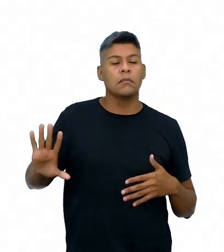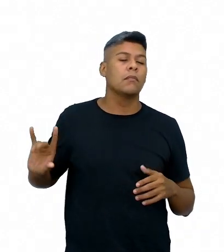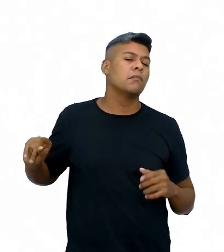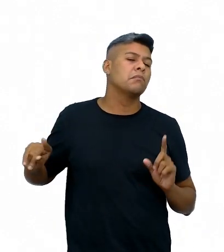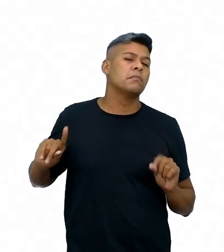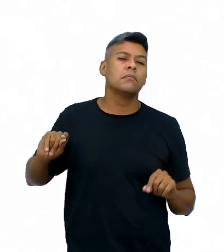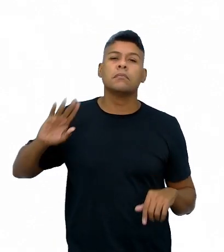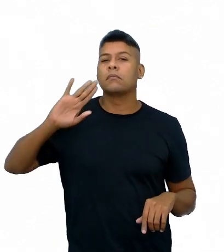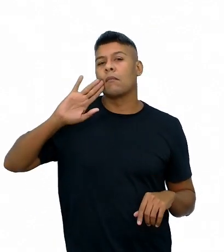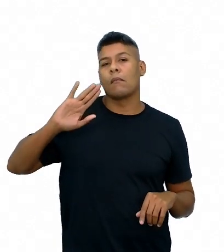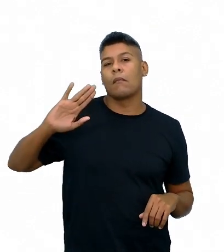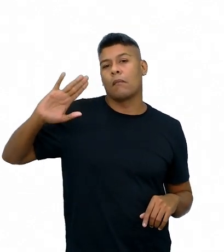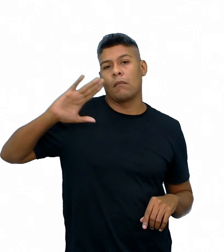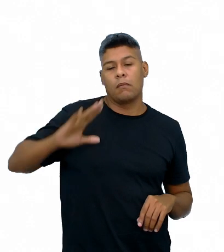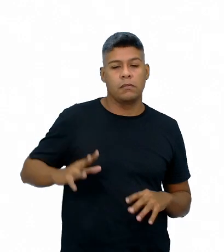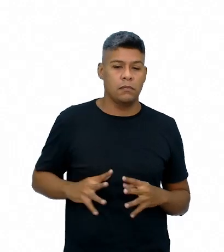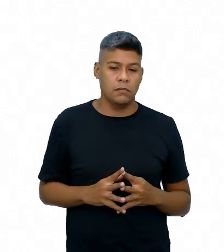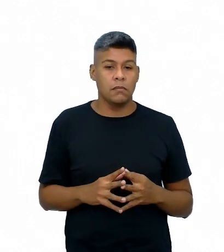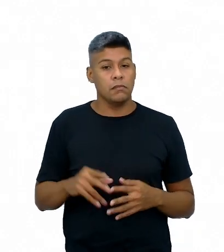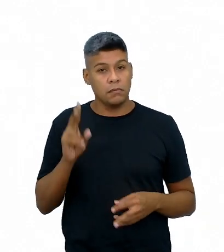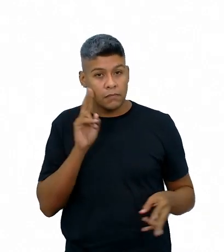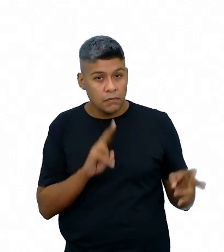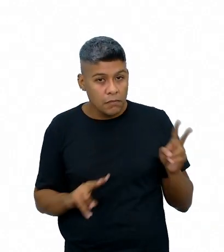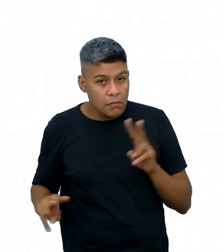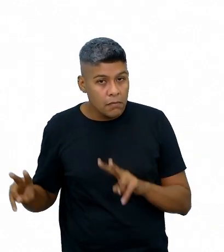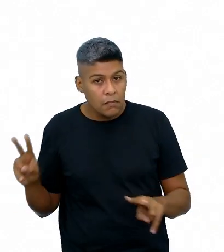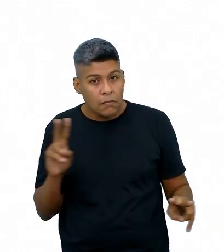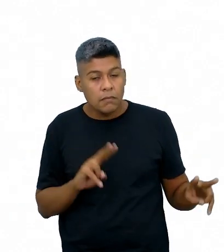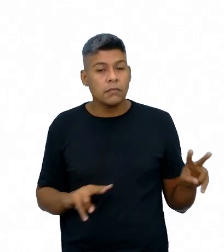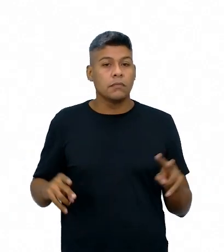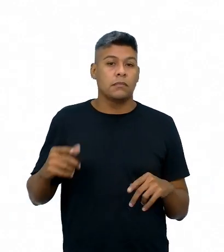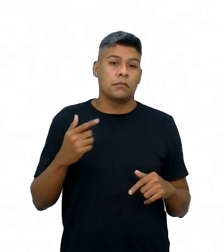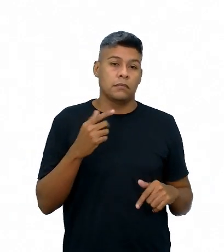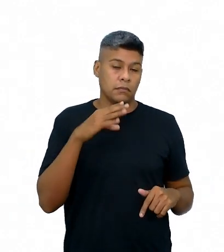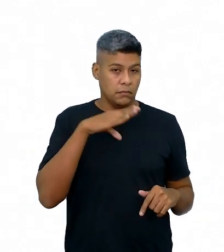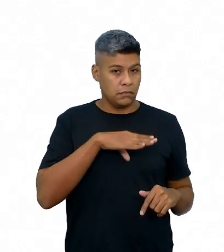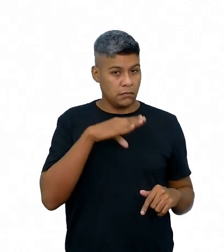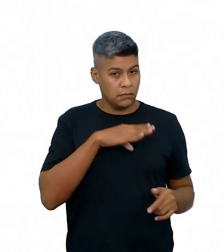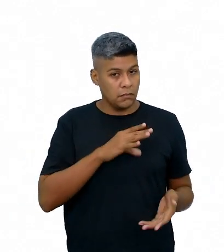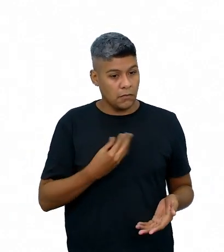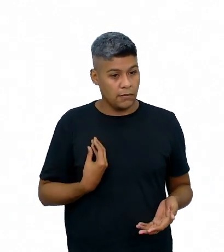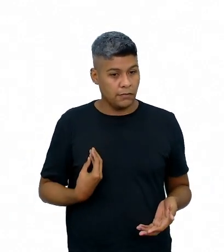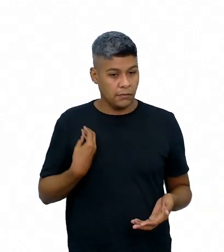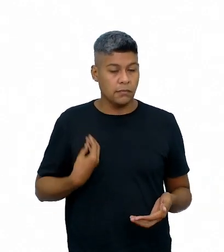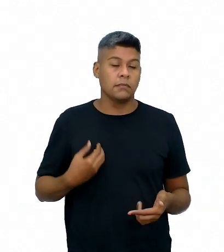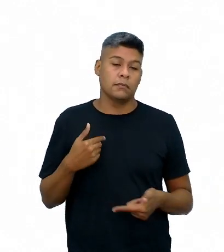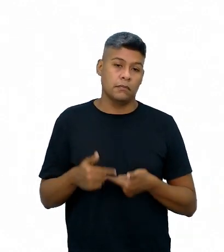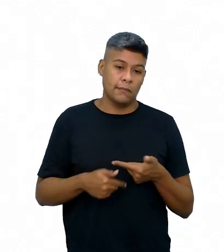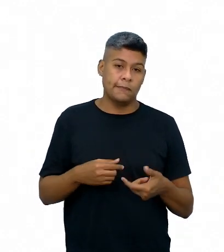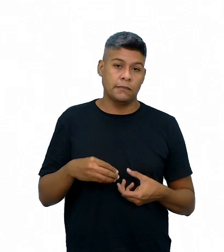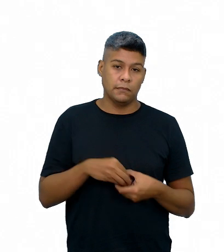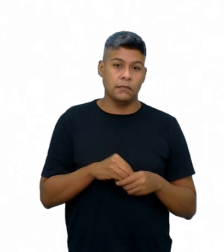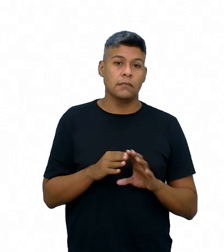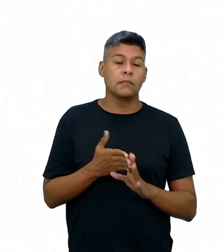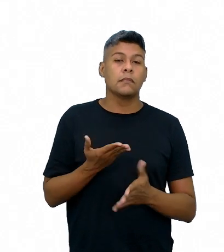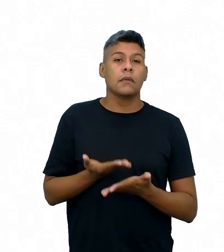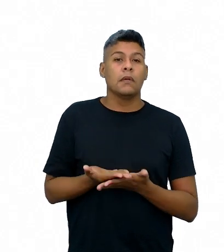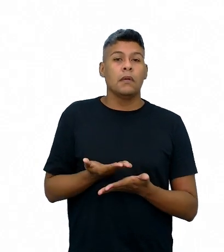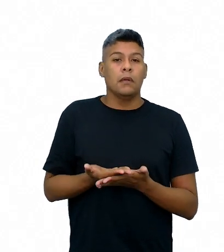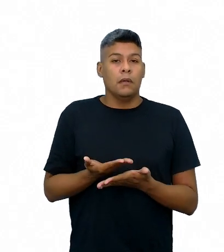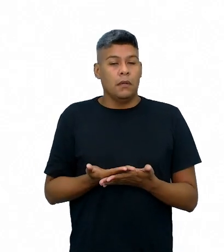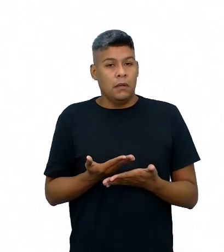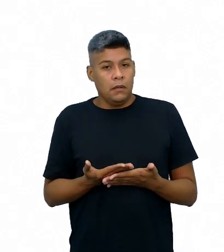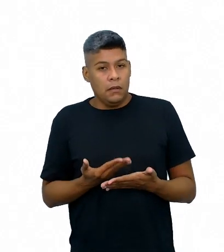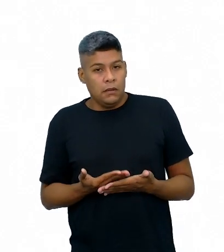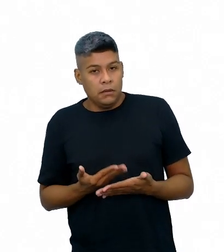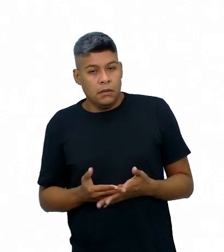é prioridade? É ver a língua como um elemento vivo a ser trabalhado dentro da escola,